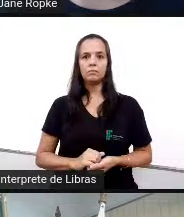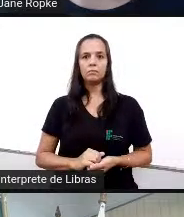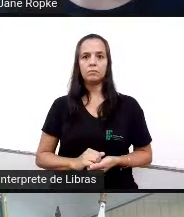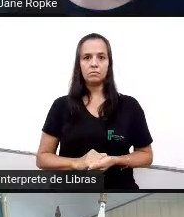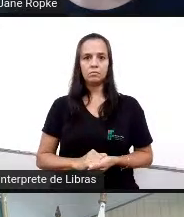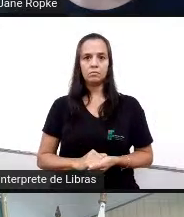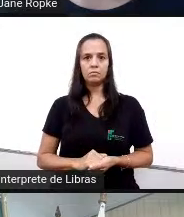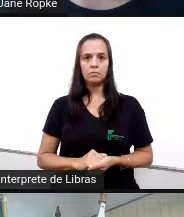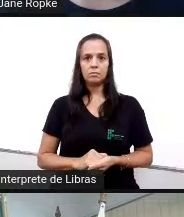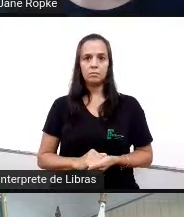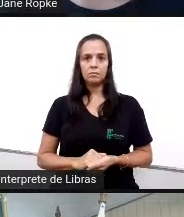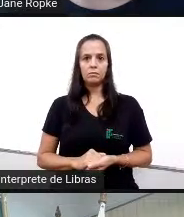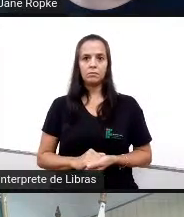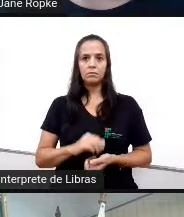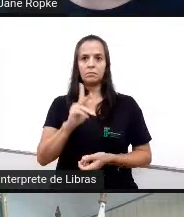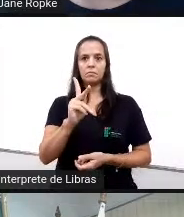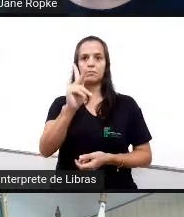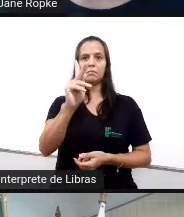Sul.